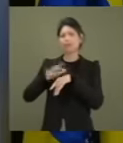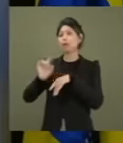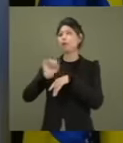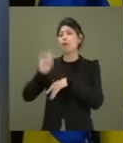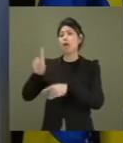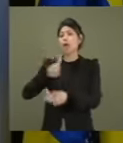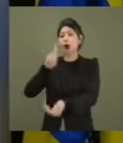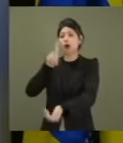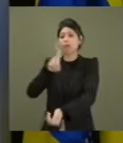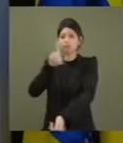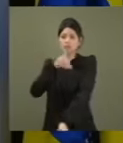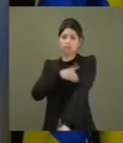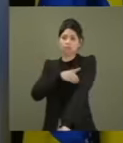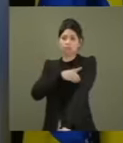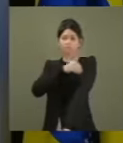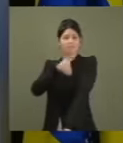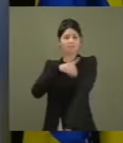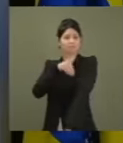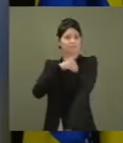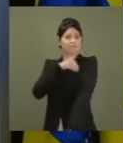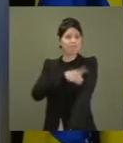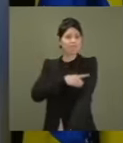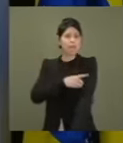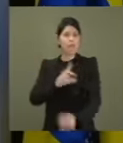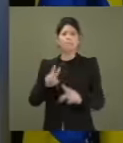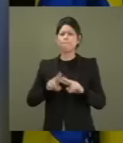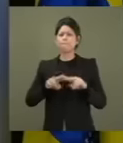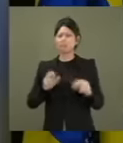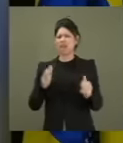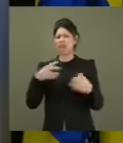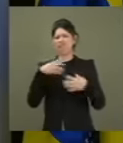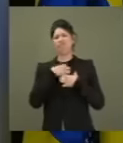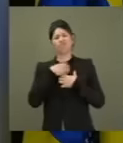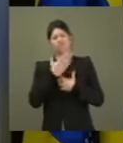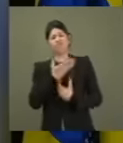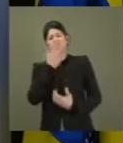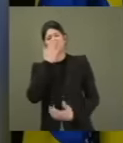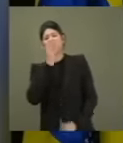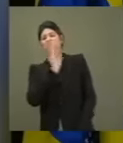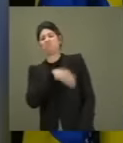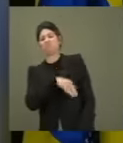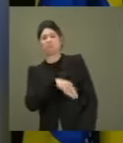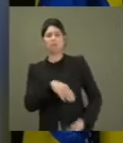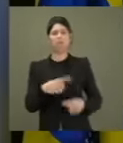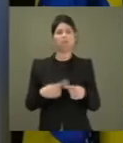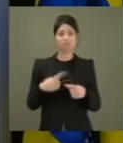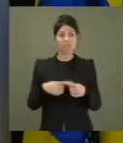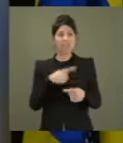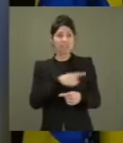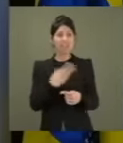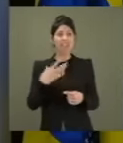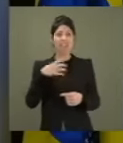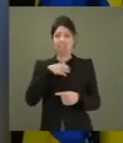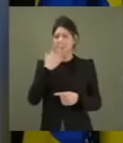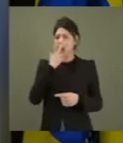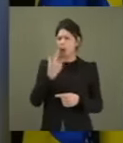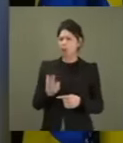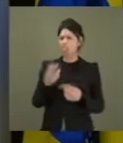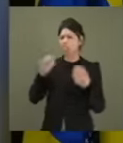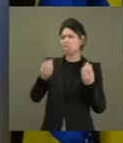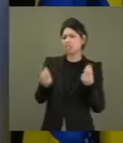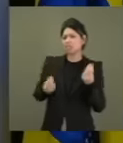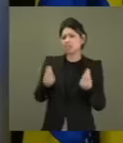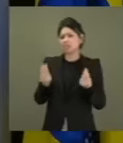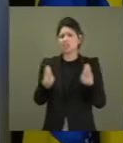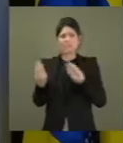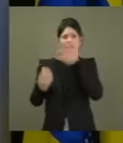dengue. Mas parece que não sensibiliza, porque está na situação e as